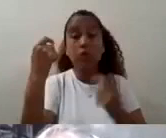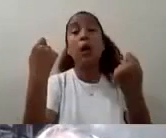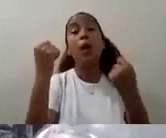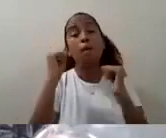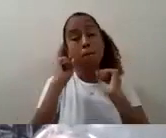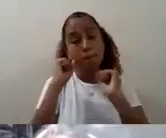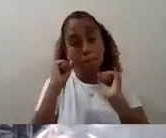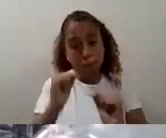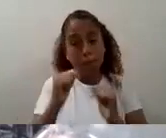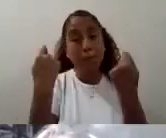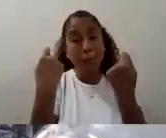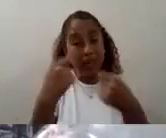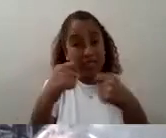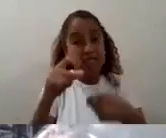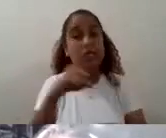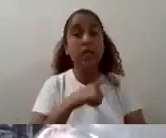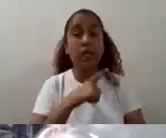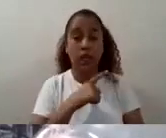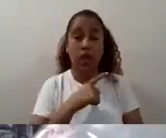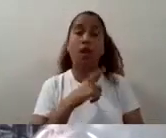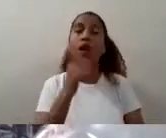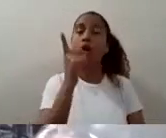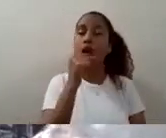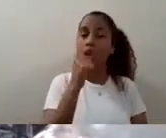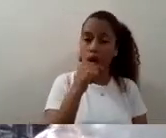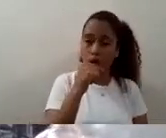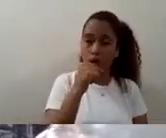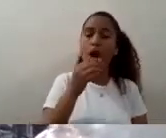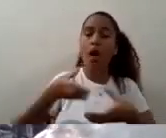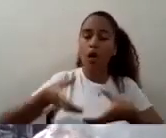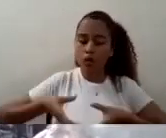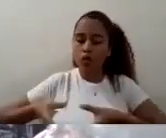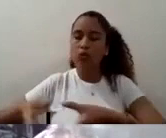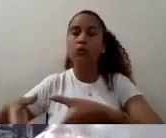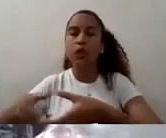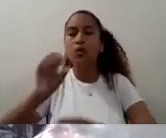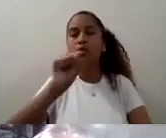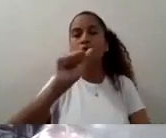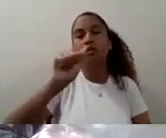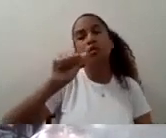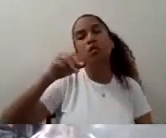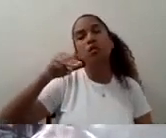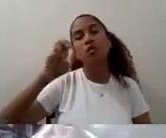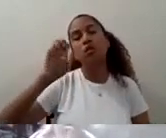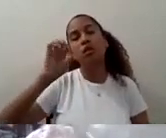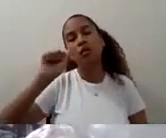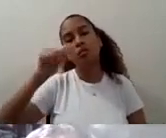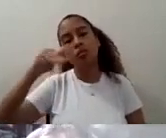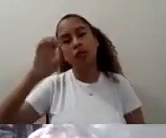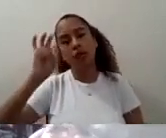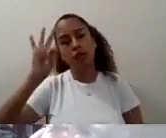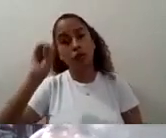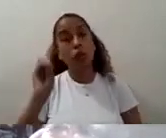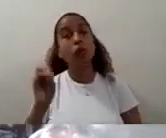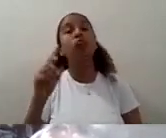acesso ao saneamento básico de qualidade e à água potável. Nessa